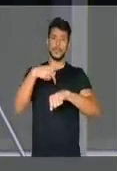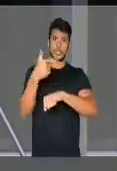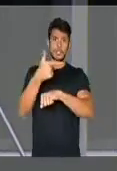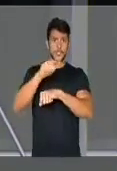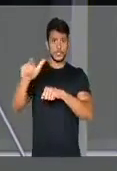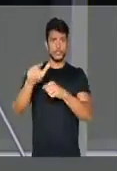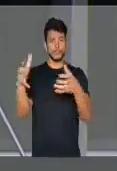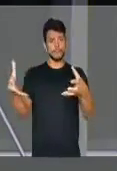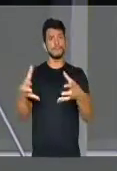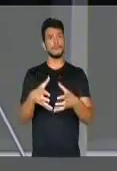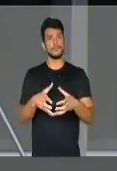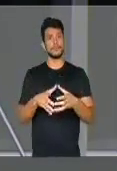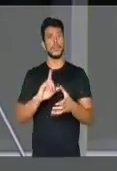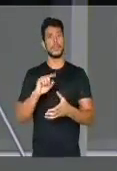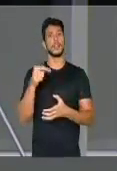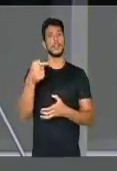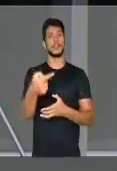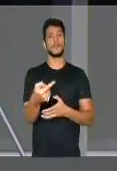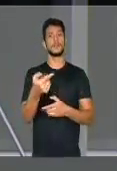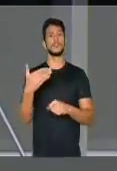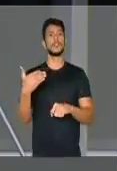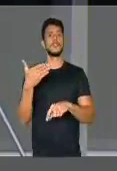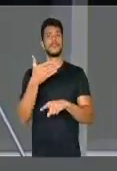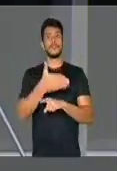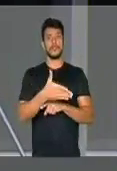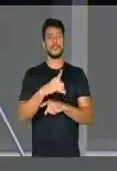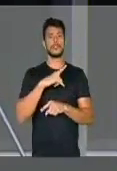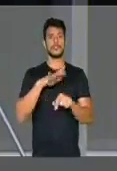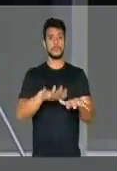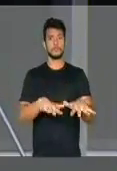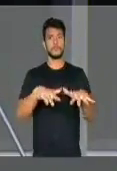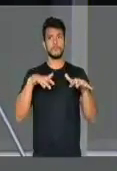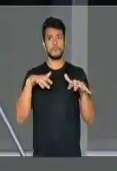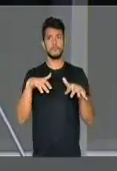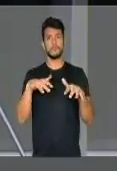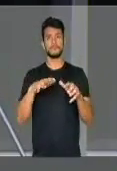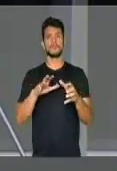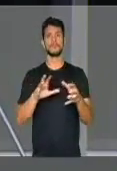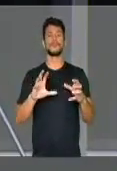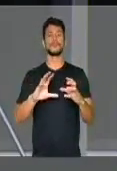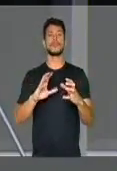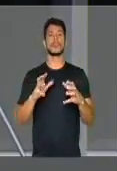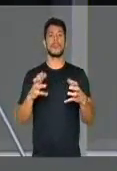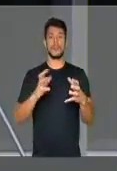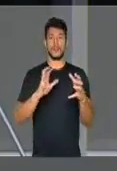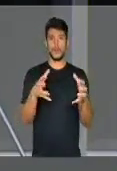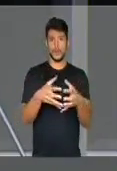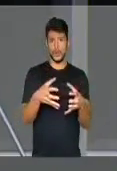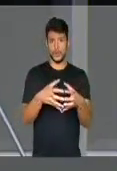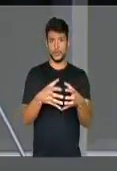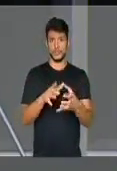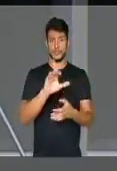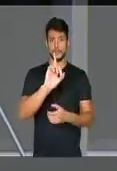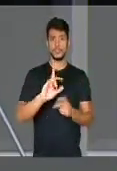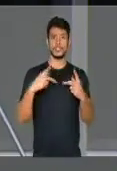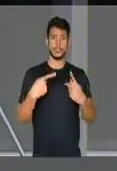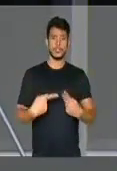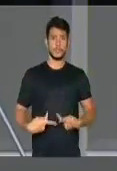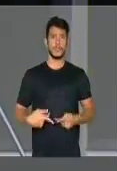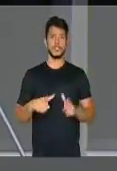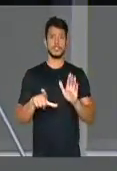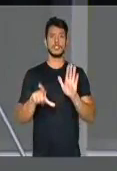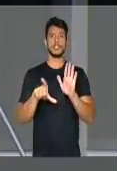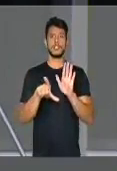Federal, depois seguiram para a audiência pública na Comissão de Direitos Humanos e